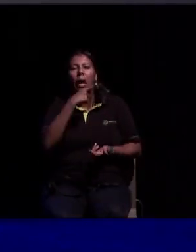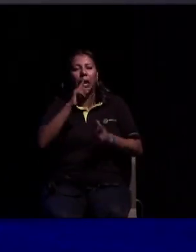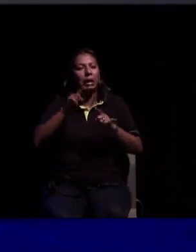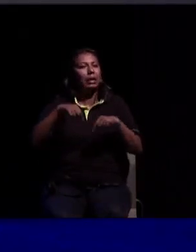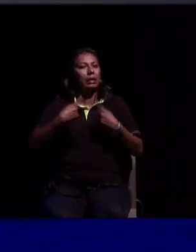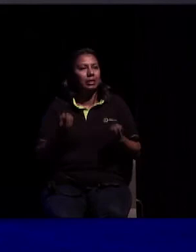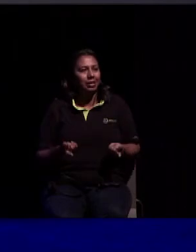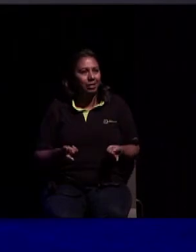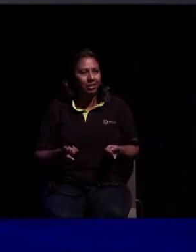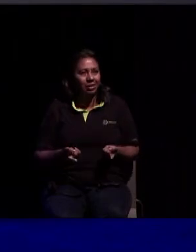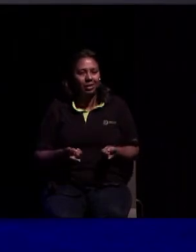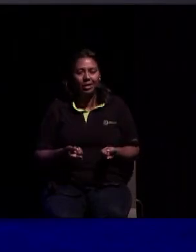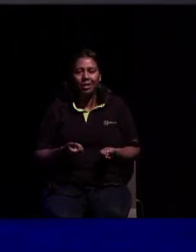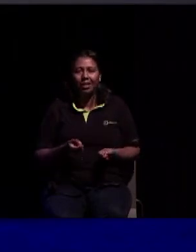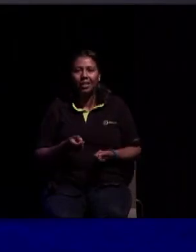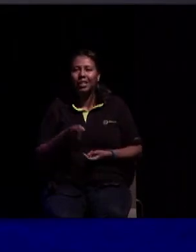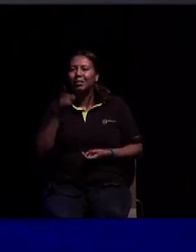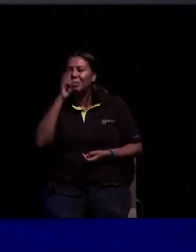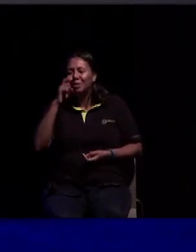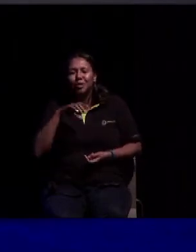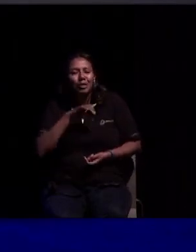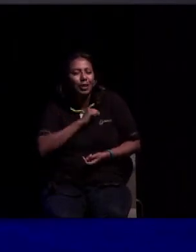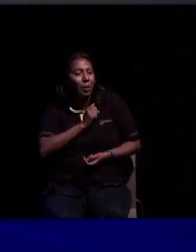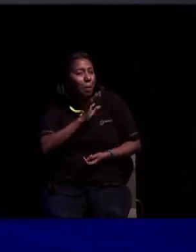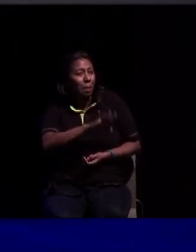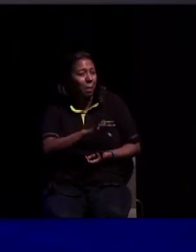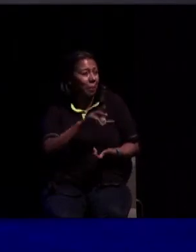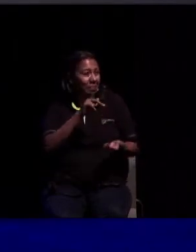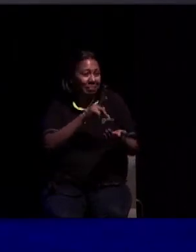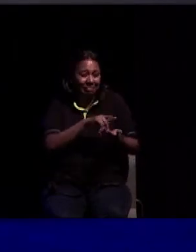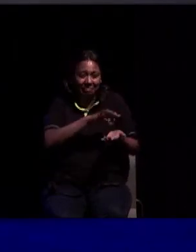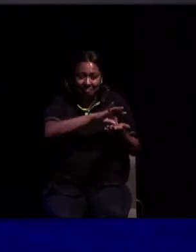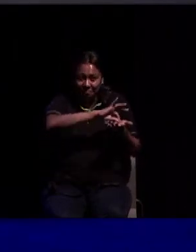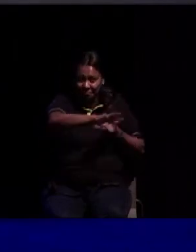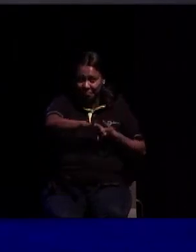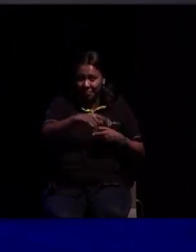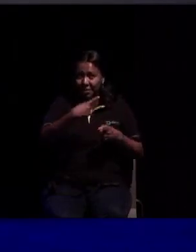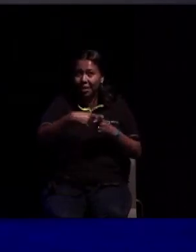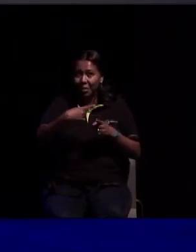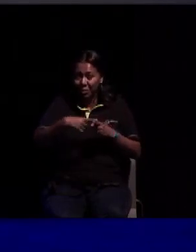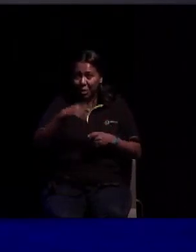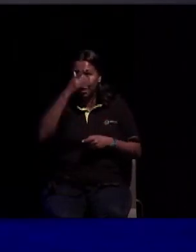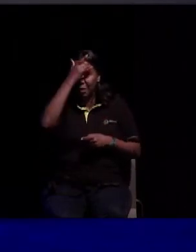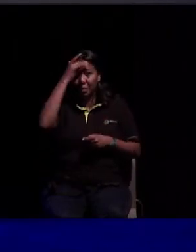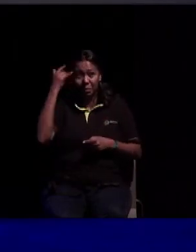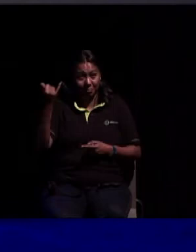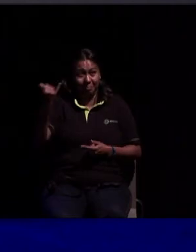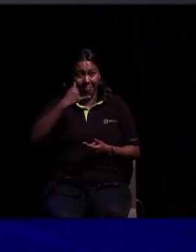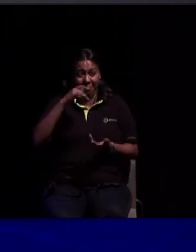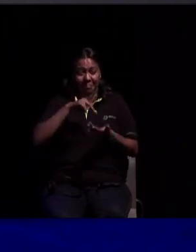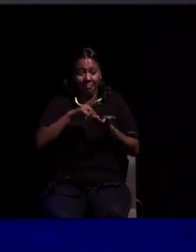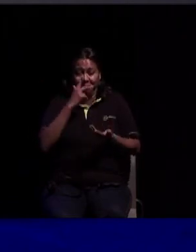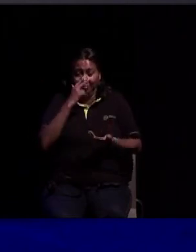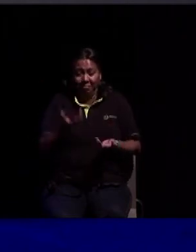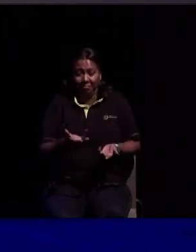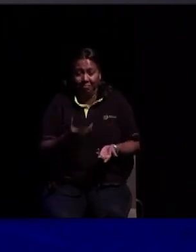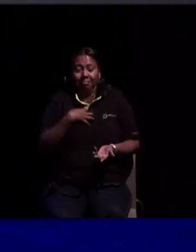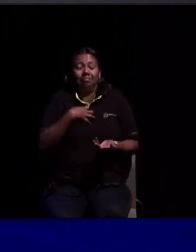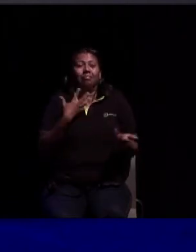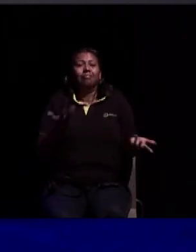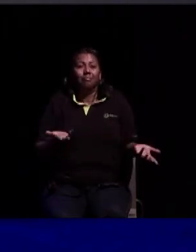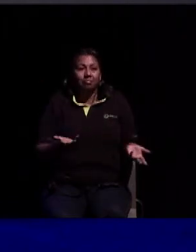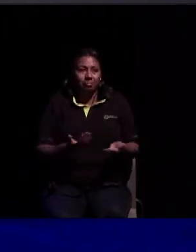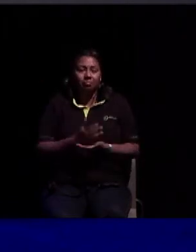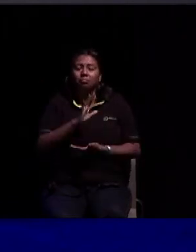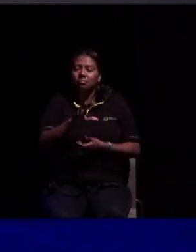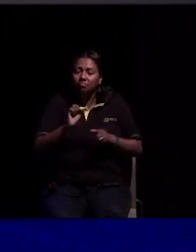porque a verdade sempre dói, é sempre uma agressão, é sempre uma ferida narcísica, etc., né? Mas eu acho que é um esforço